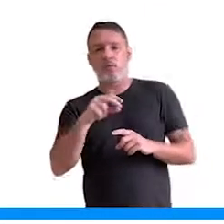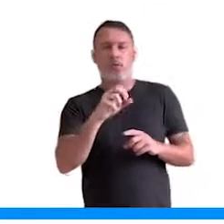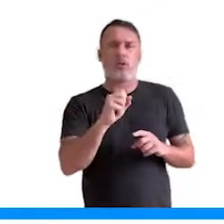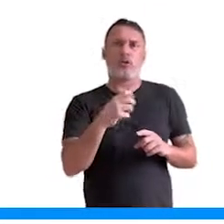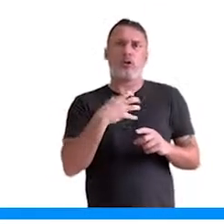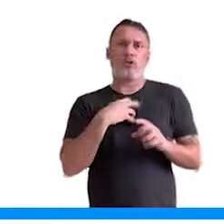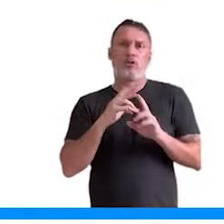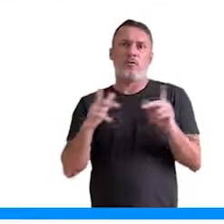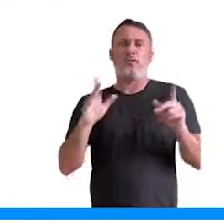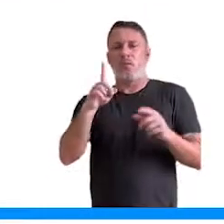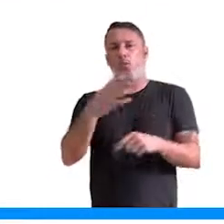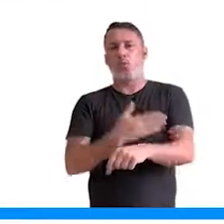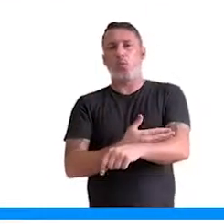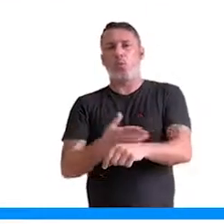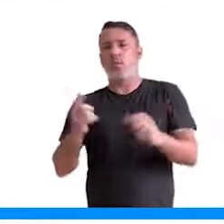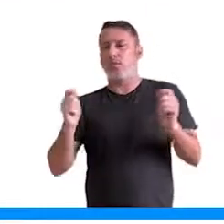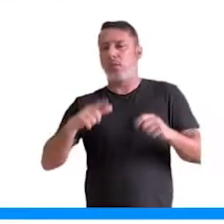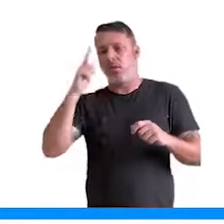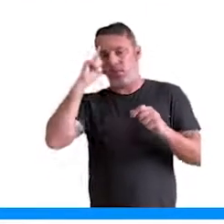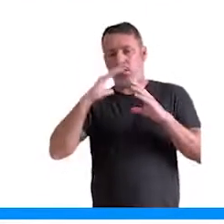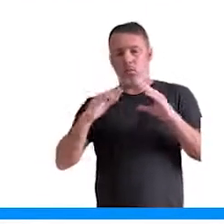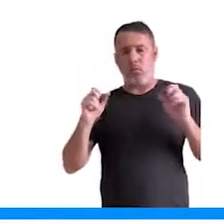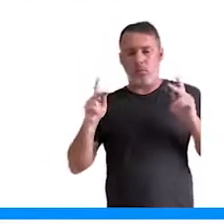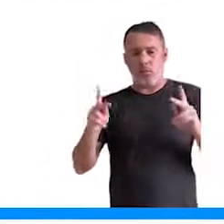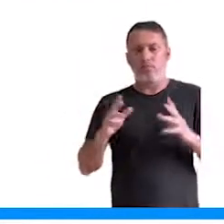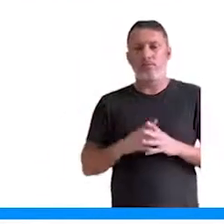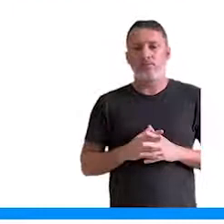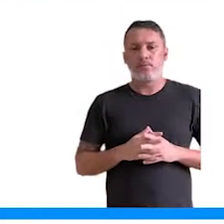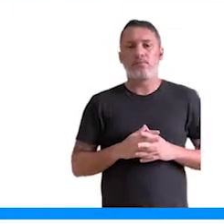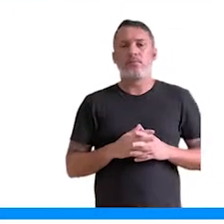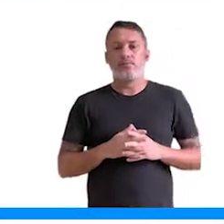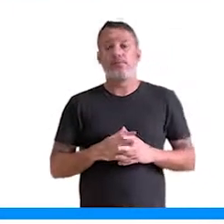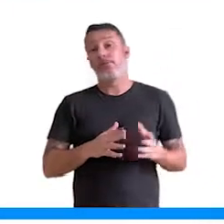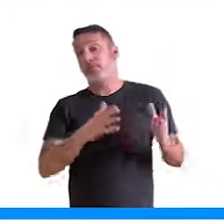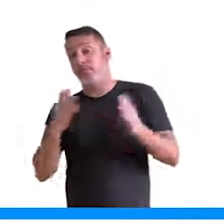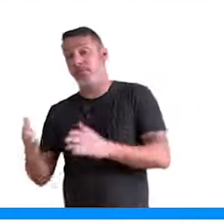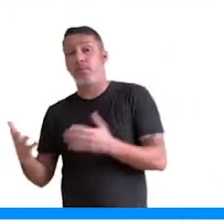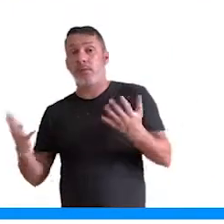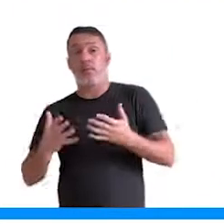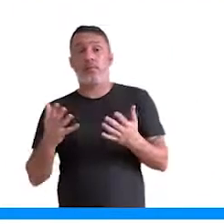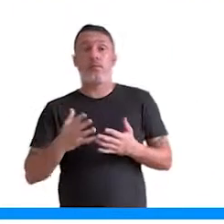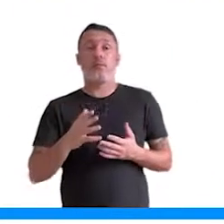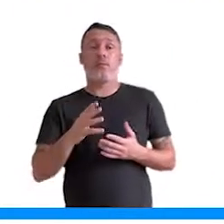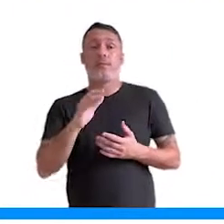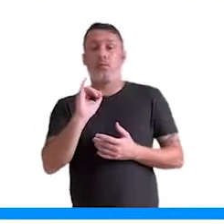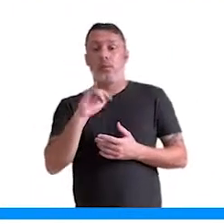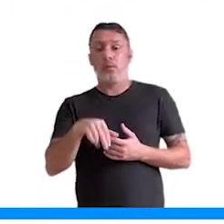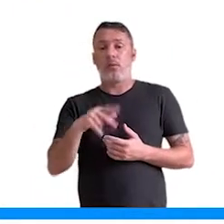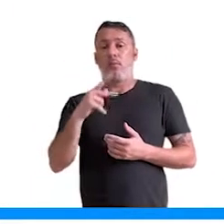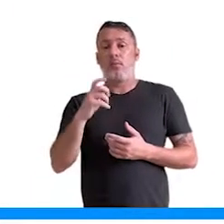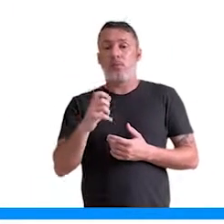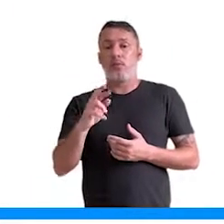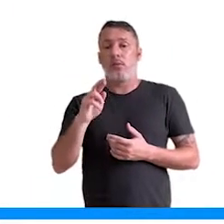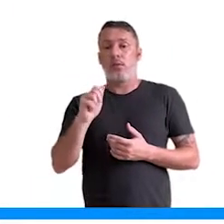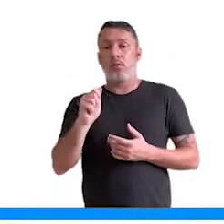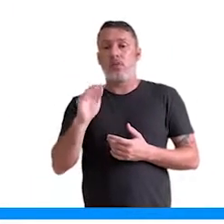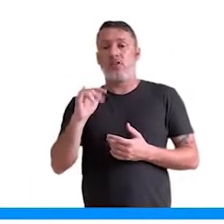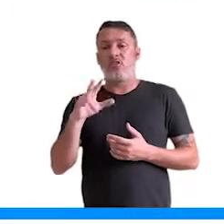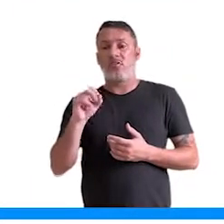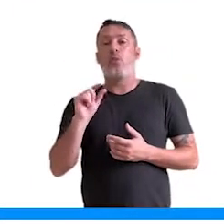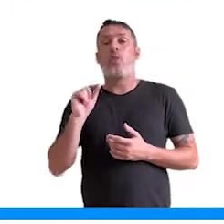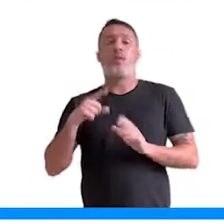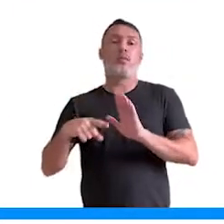pouco diferente, né? Mas você se acostuma tranquilamente. Bien? E aí nós vamos passar agora para